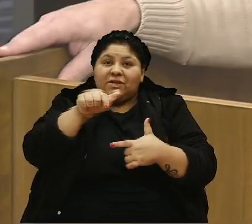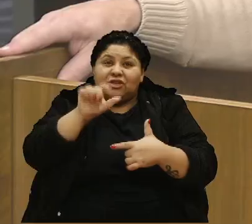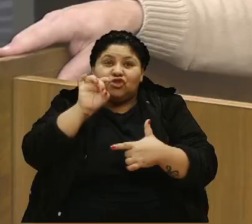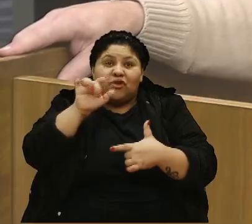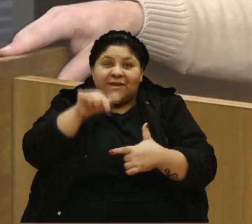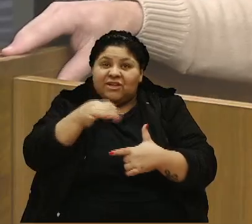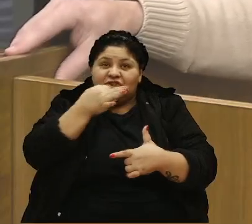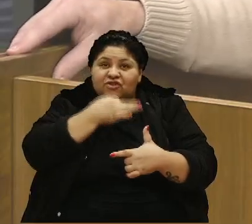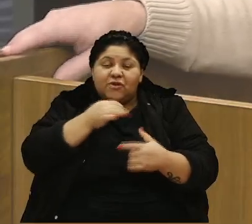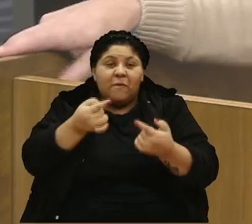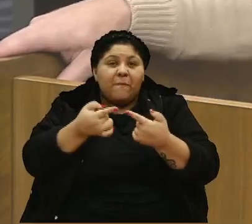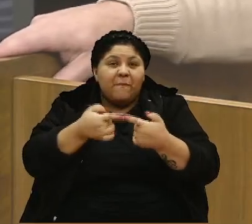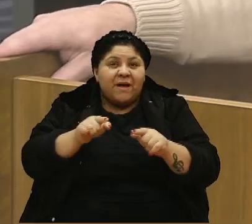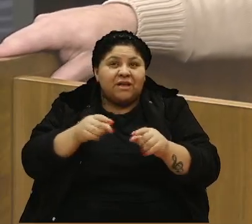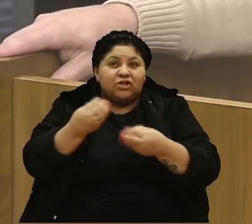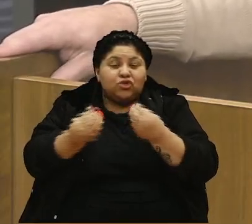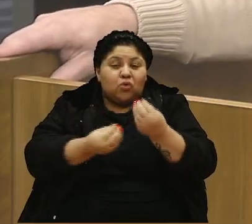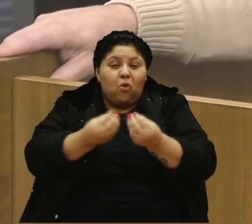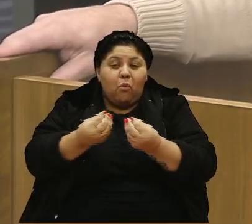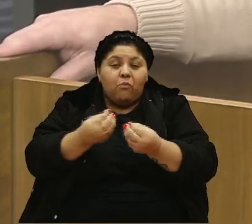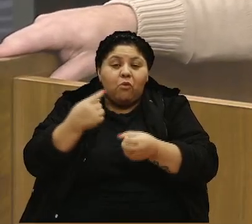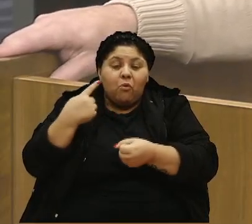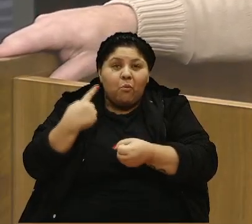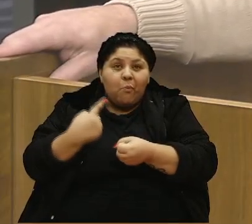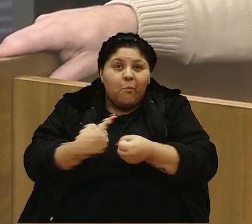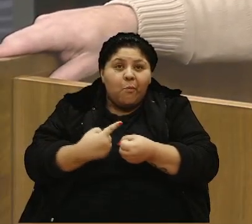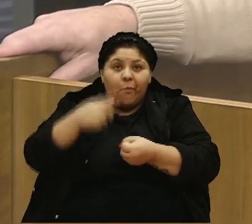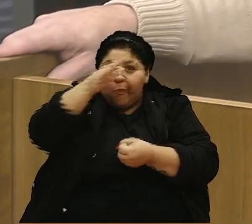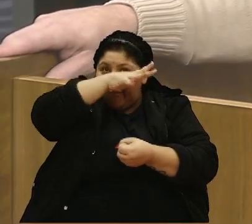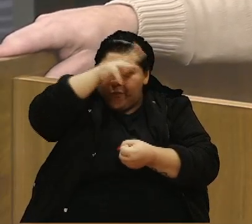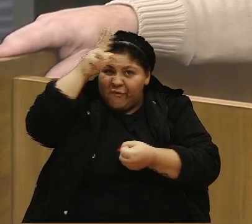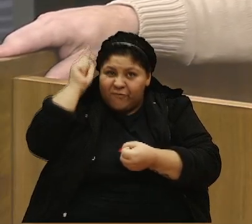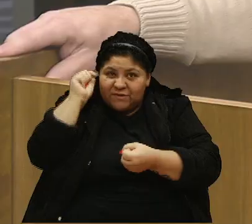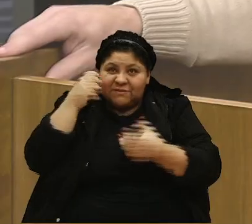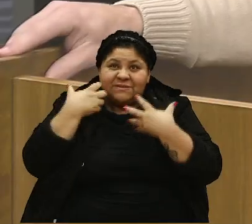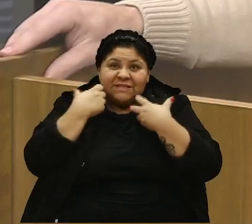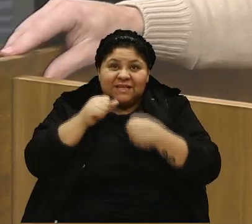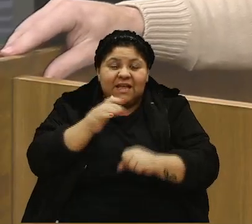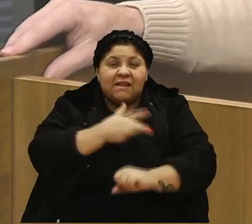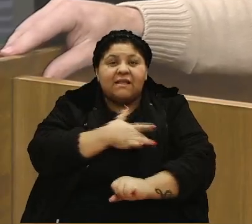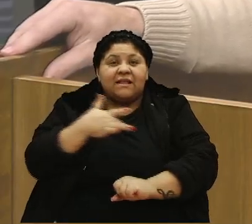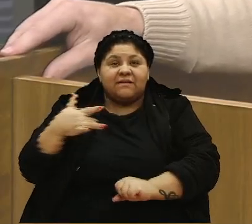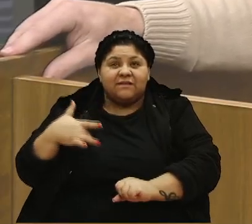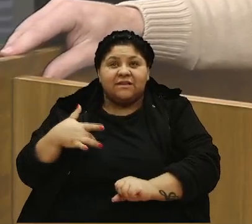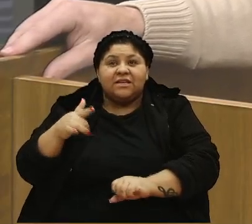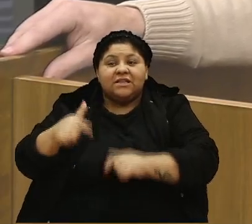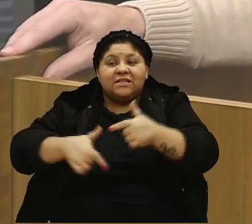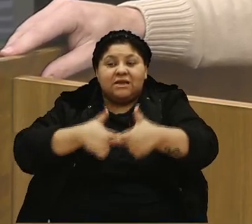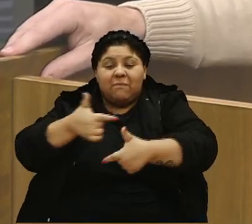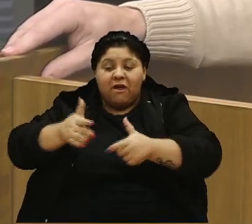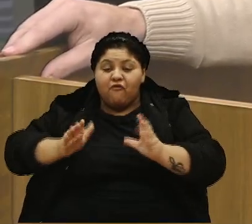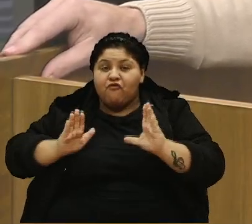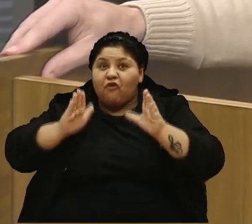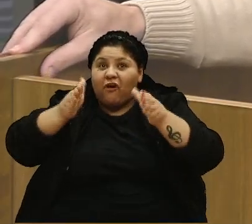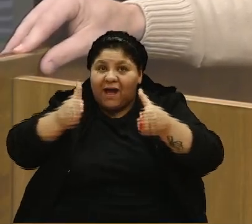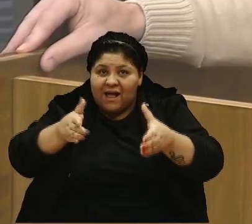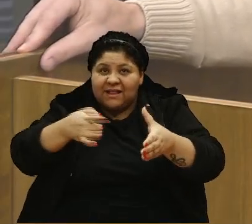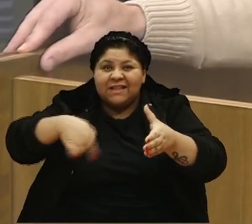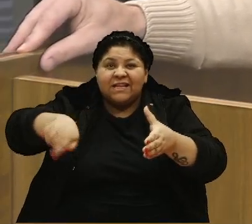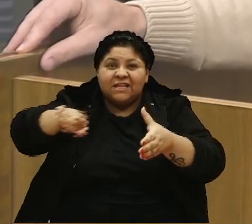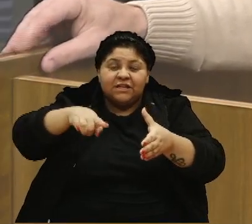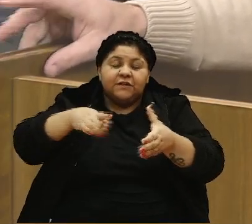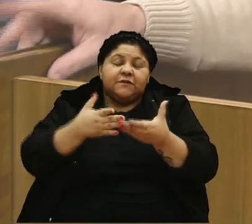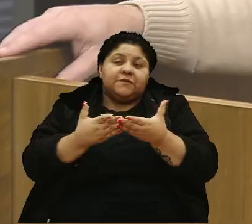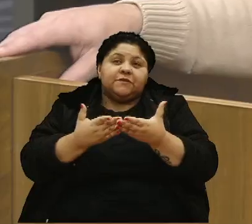precisa, como município, como Secretaria da Saúde, trabalhar em cima disso. A gente